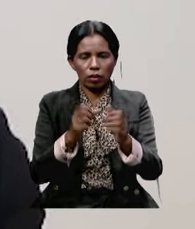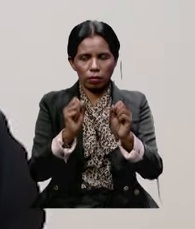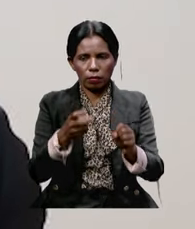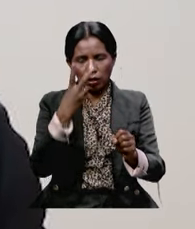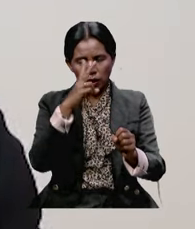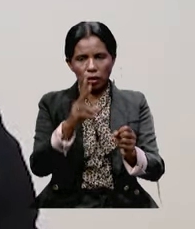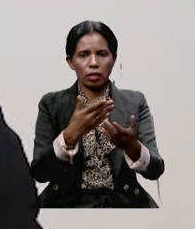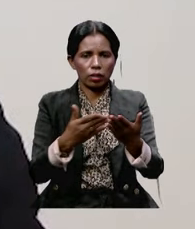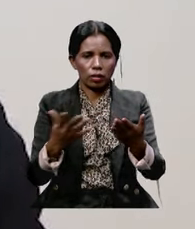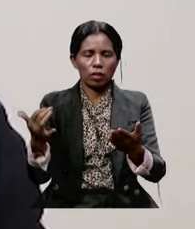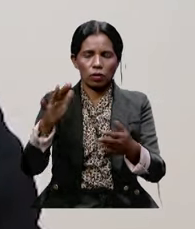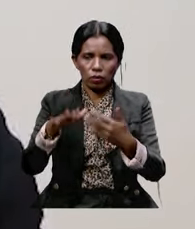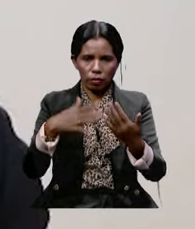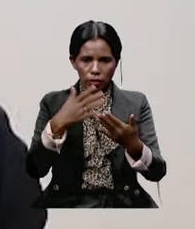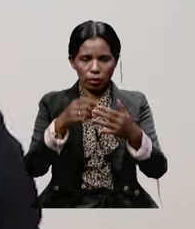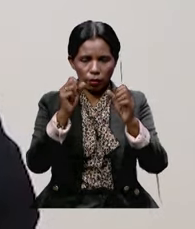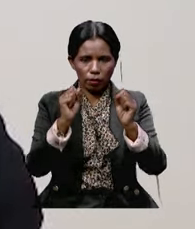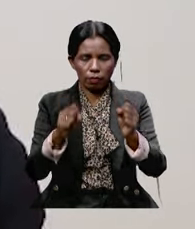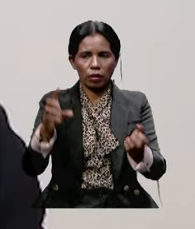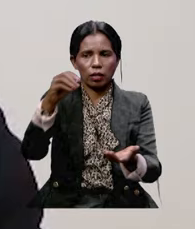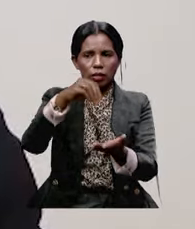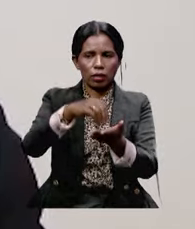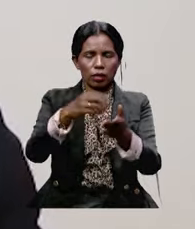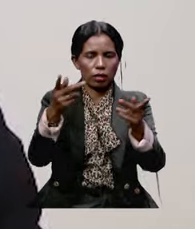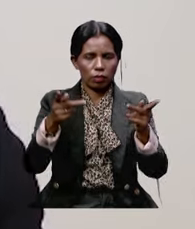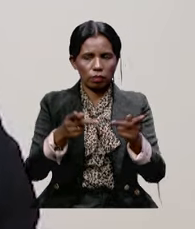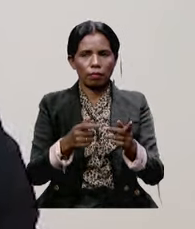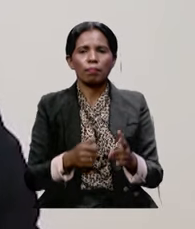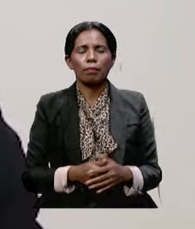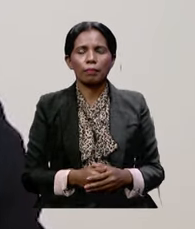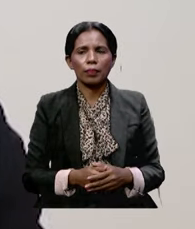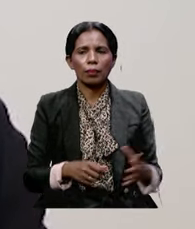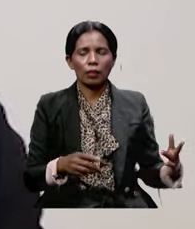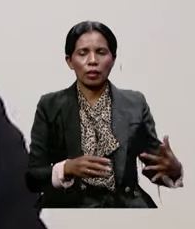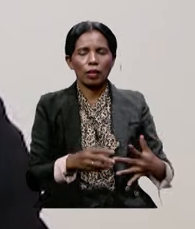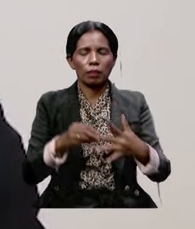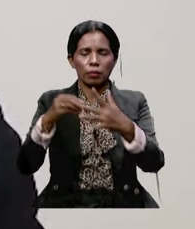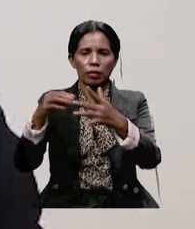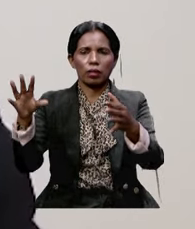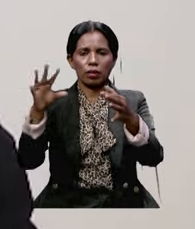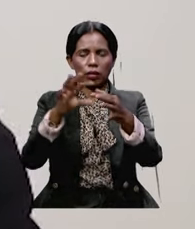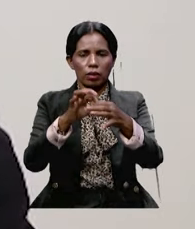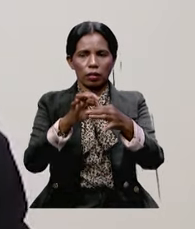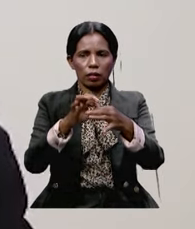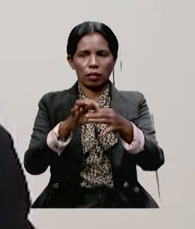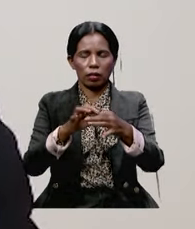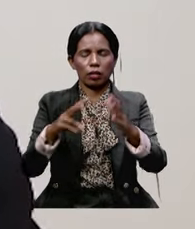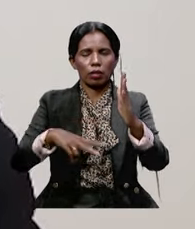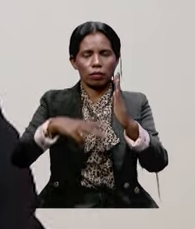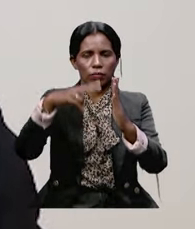sasan serne bele tau hini fati. Liu ligado ba nasira valor